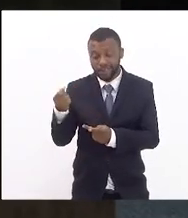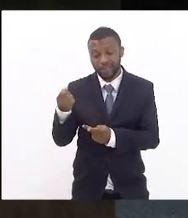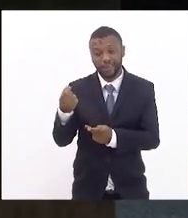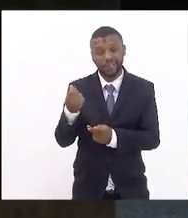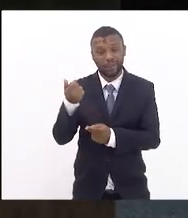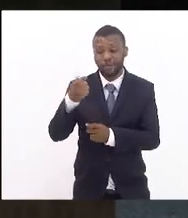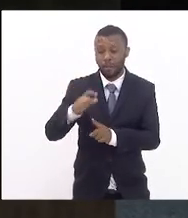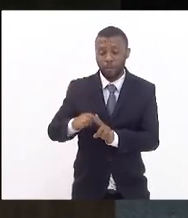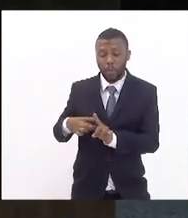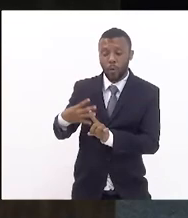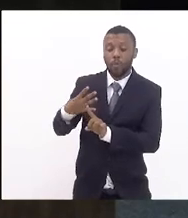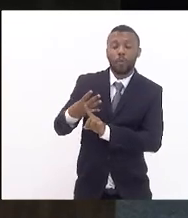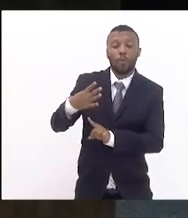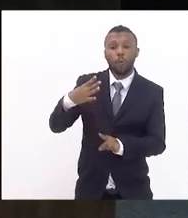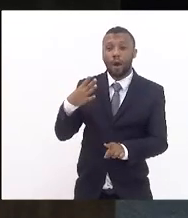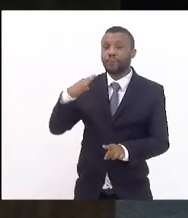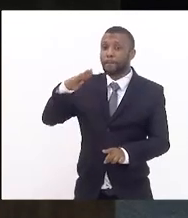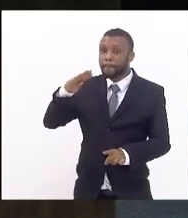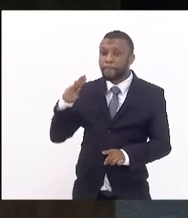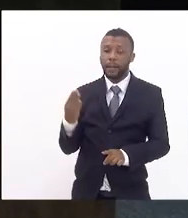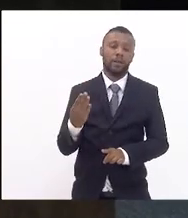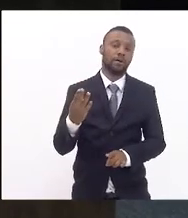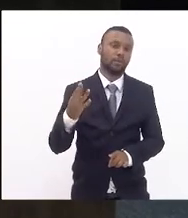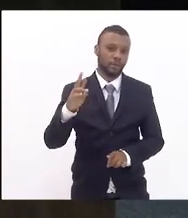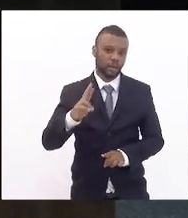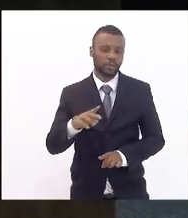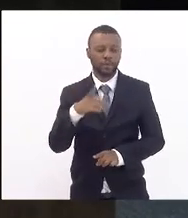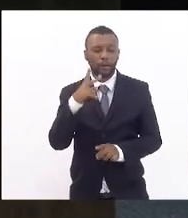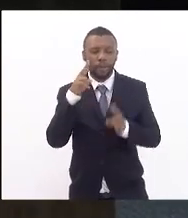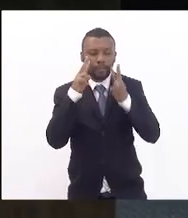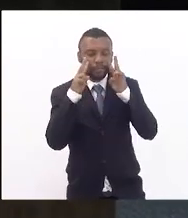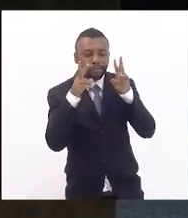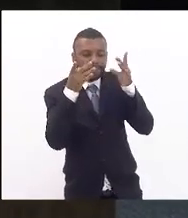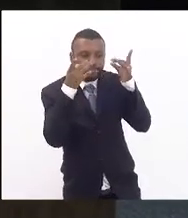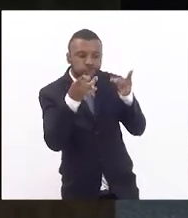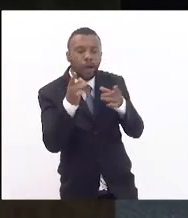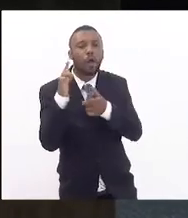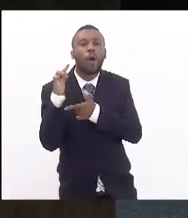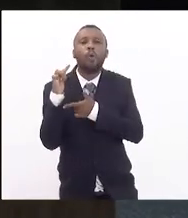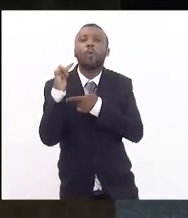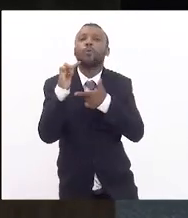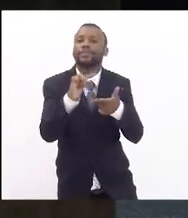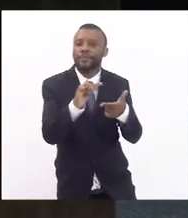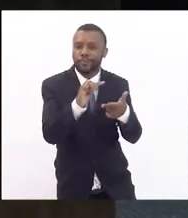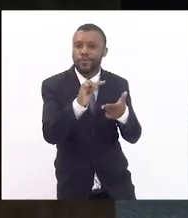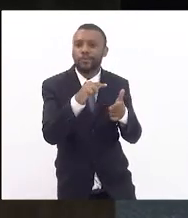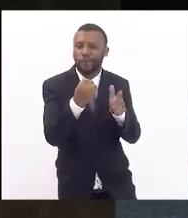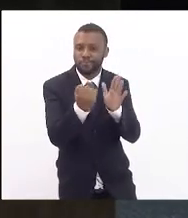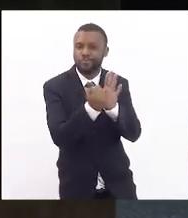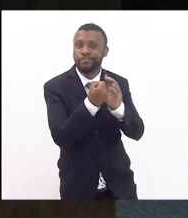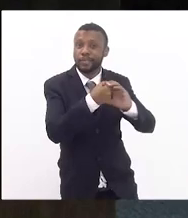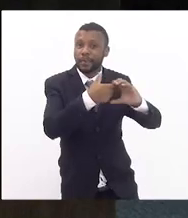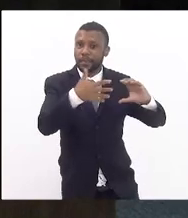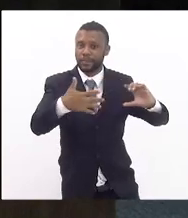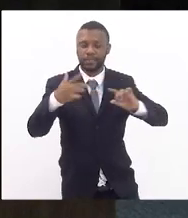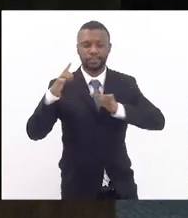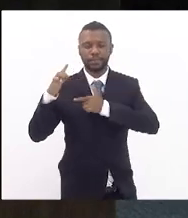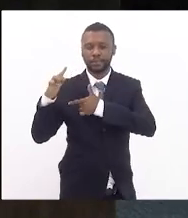de reais. Estão pegando o mais conservador. Só para mostrar que só esse